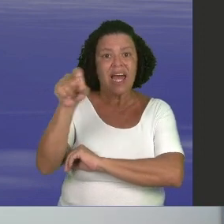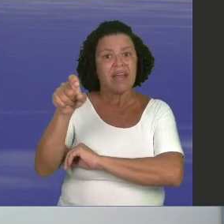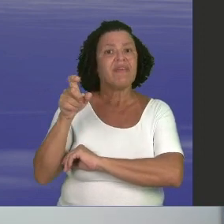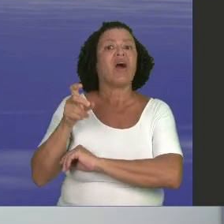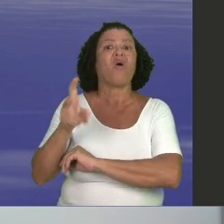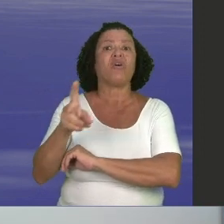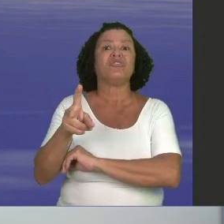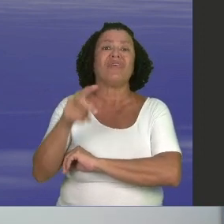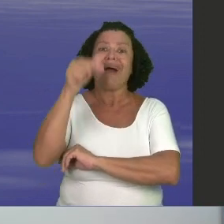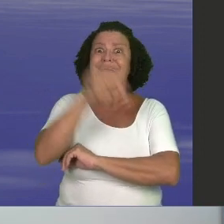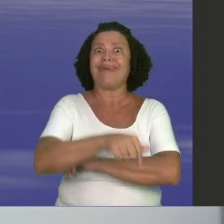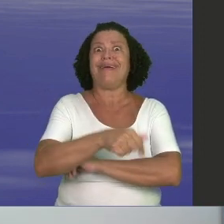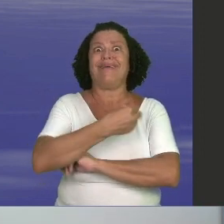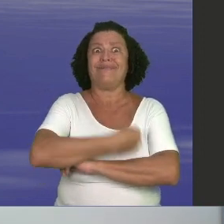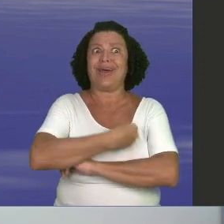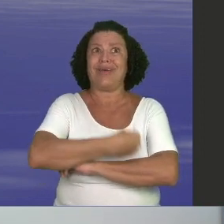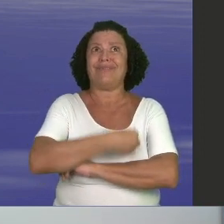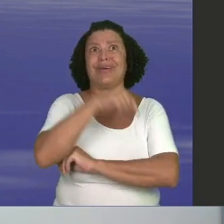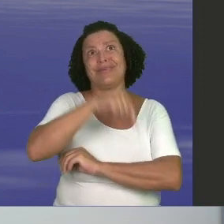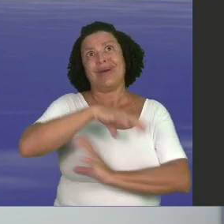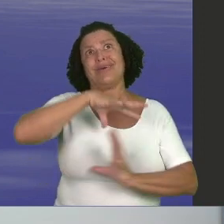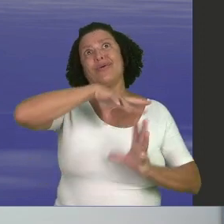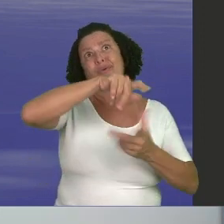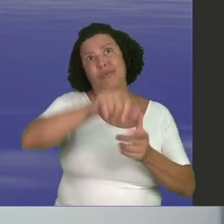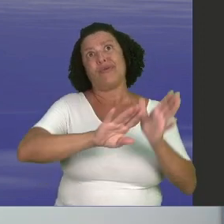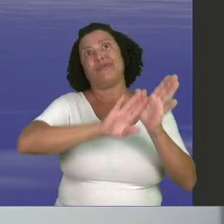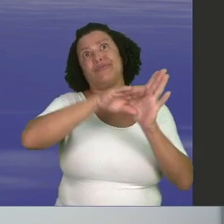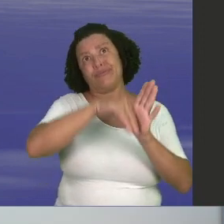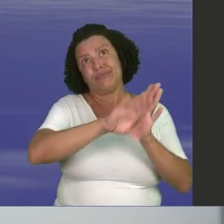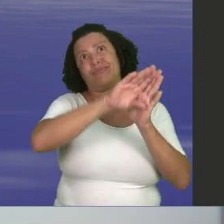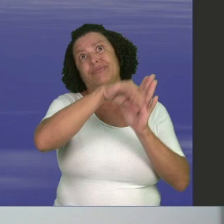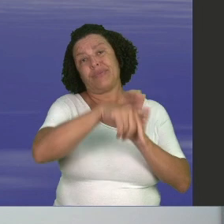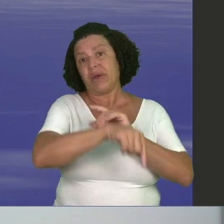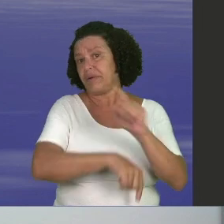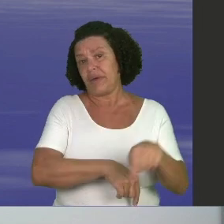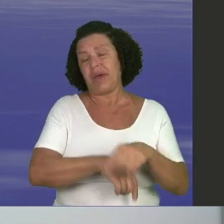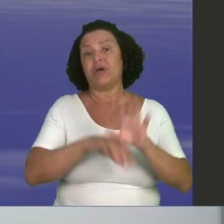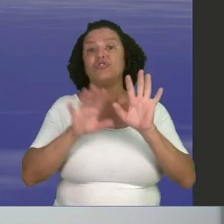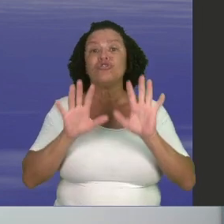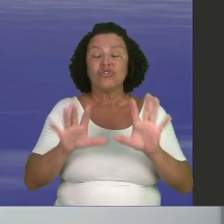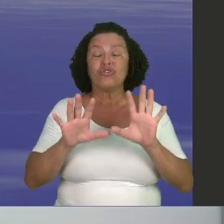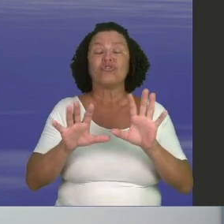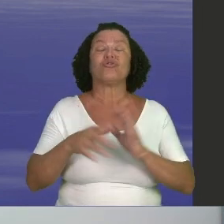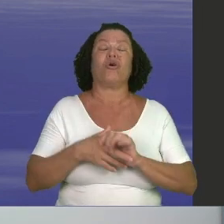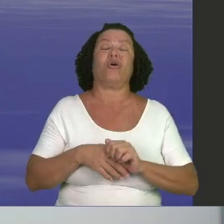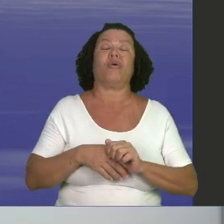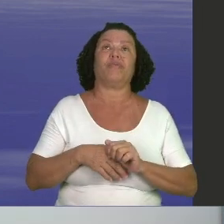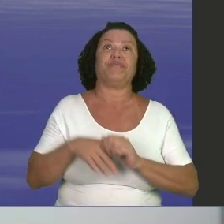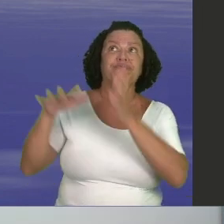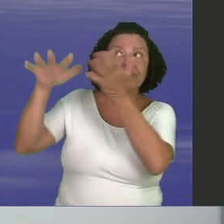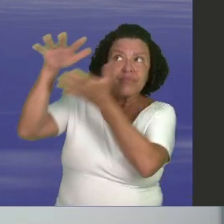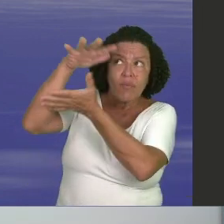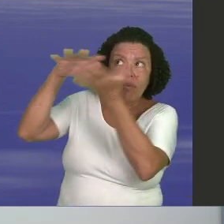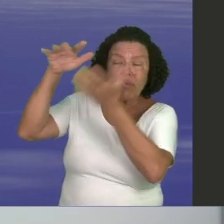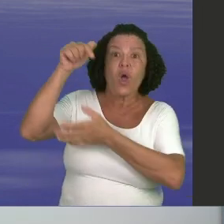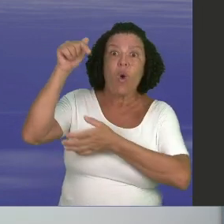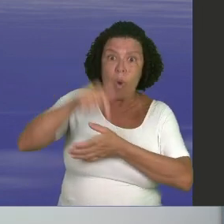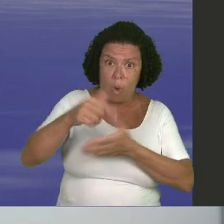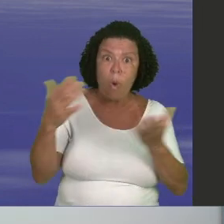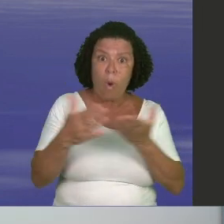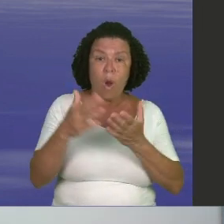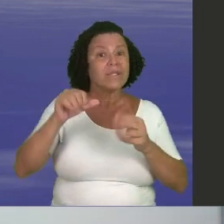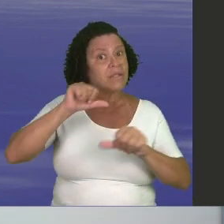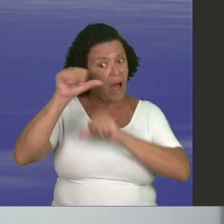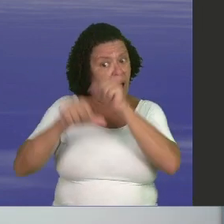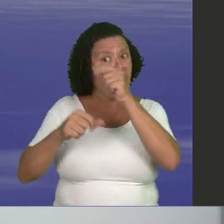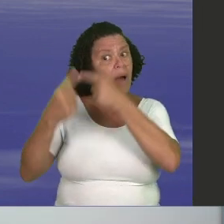continuar vivendo em mundos de provas e expiações. Só que o orbe terrestre, onde a gente está hoje, ele está